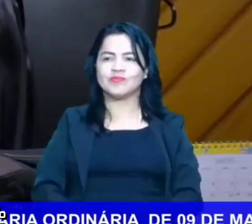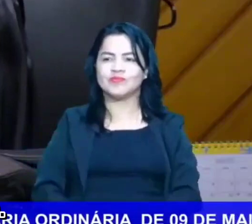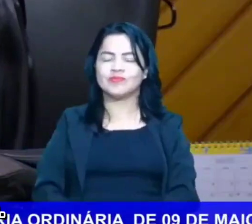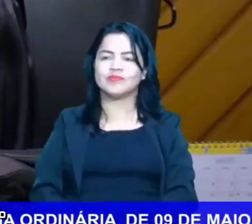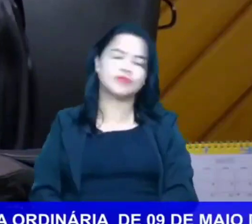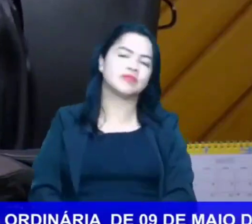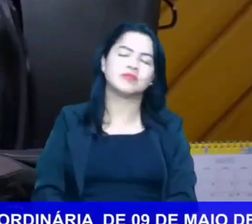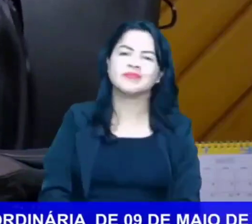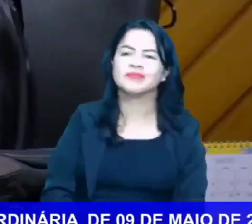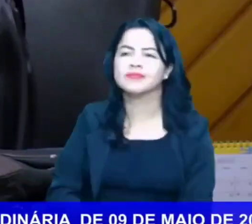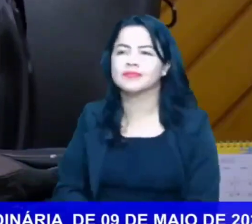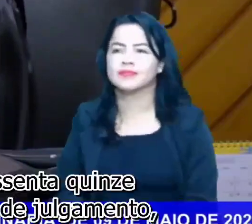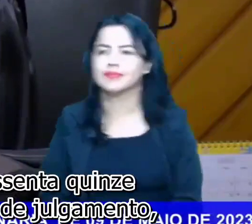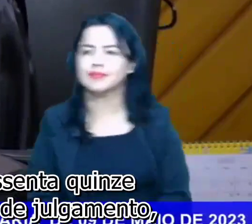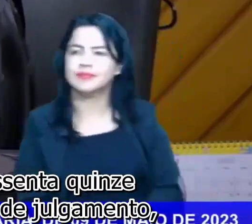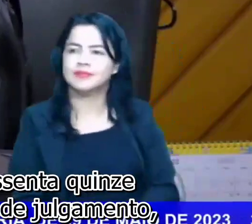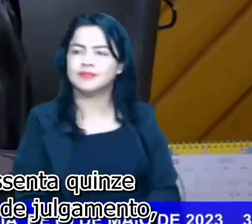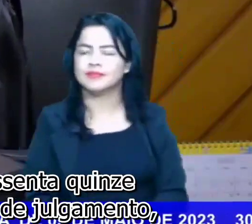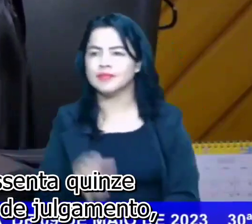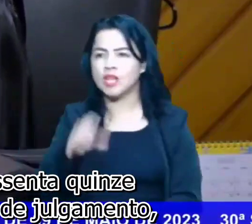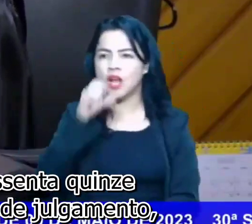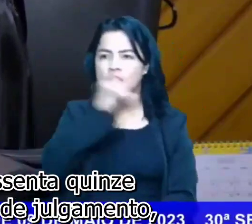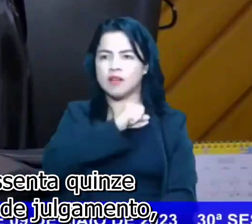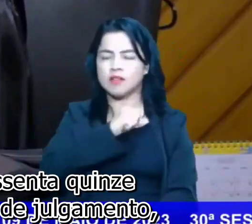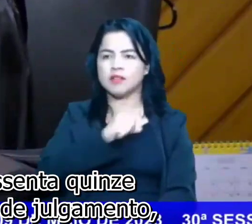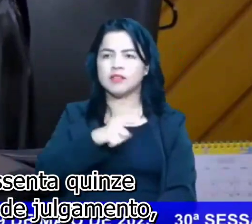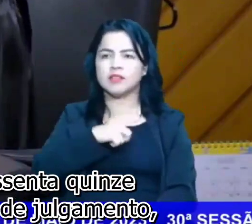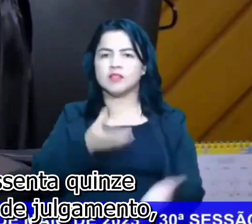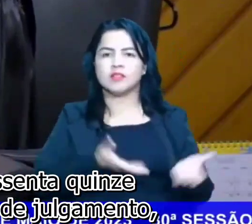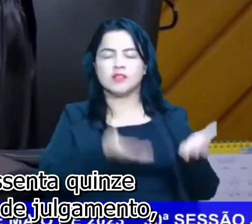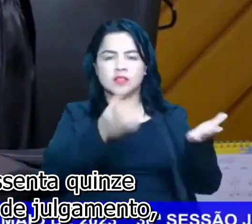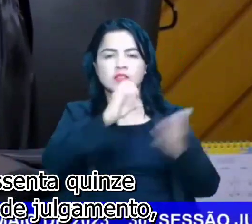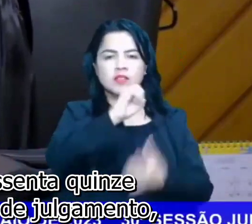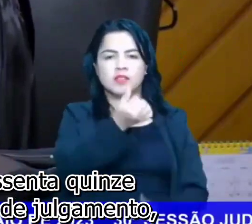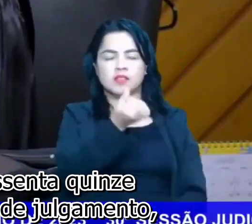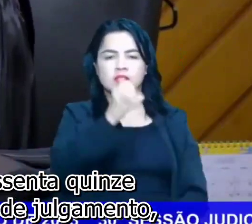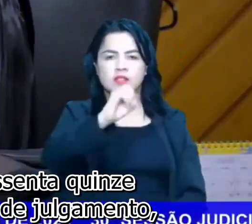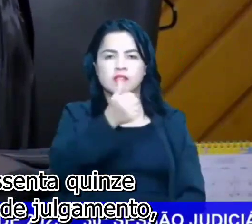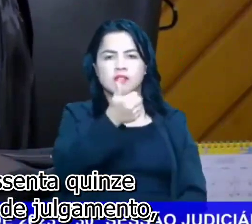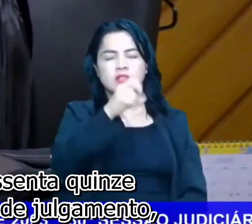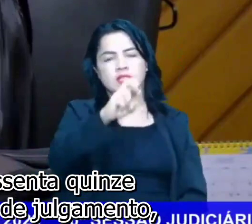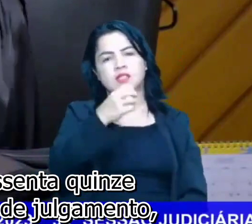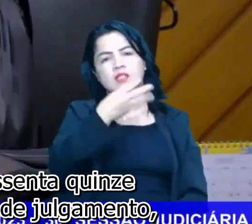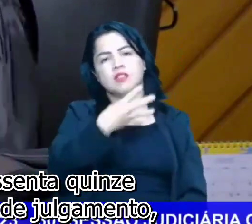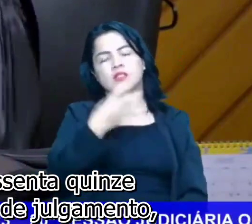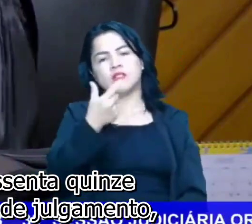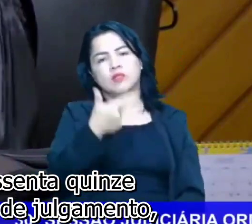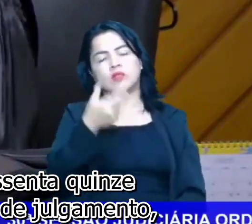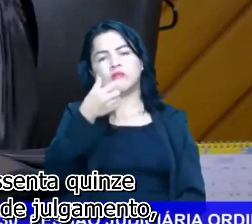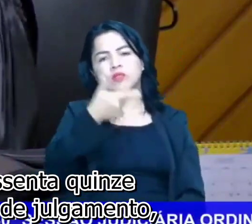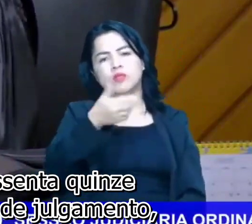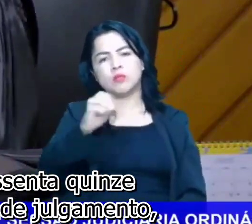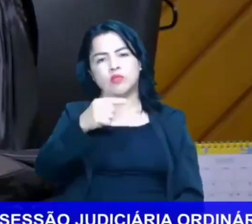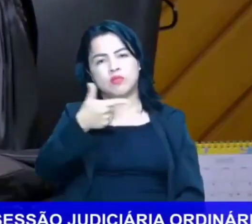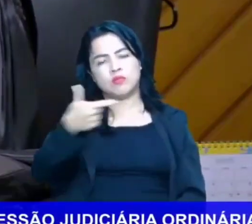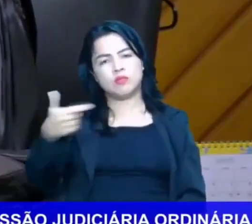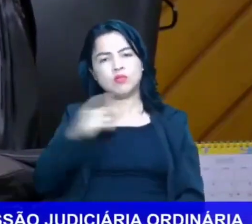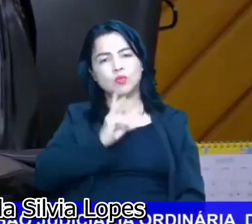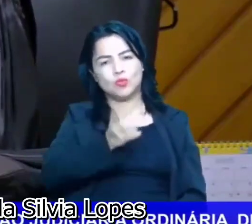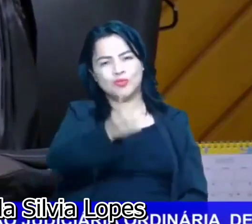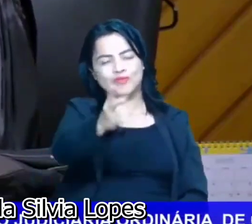já fiz o check-in. É no agravo regimental, na representação 060-1542 de 2022, é continuação de